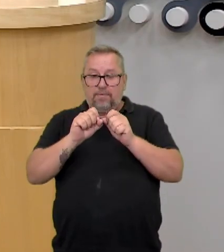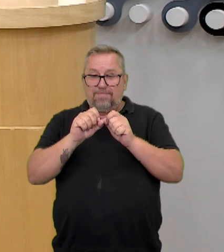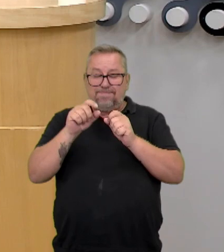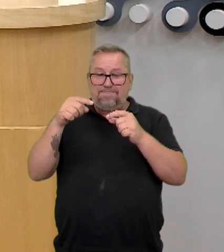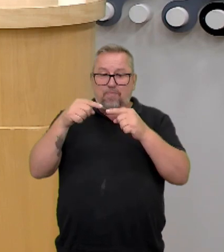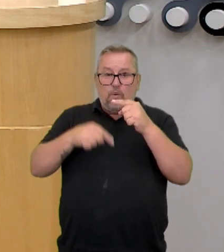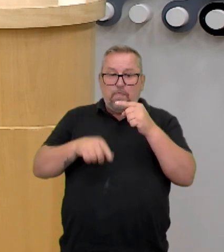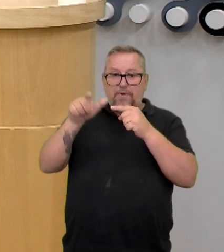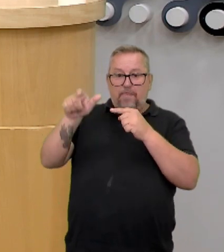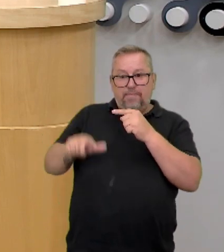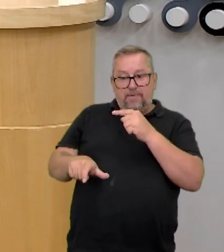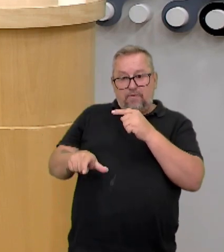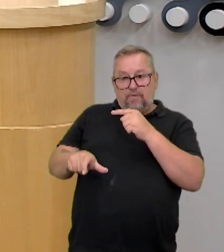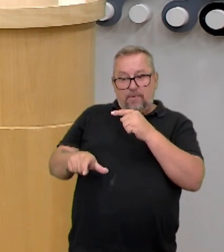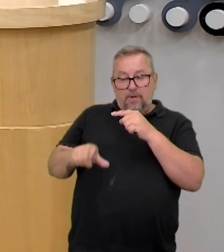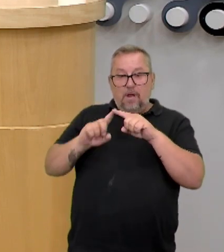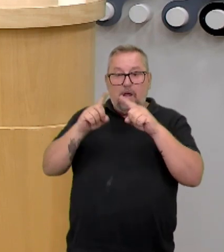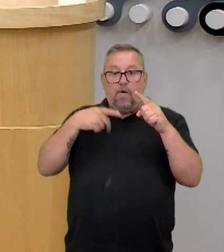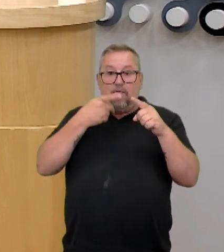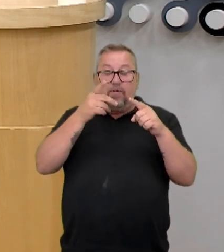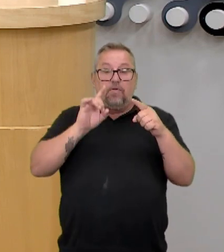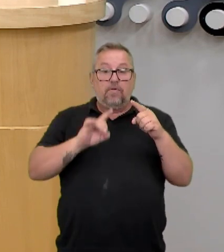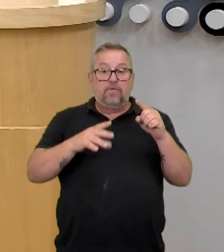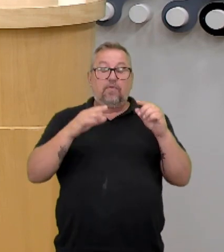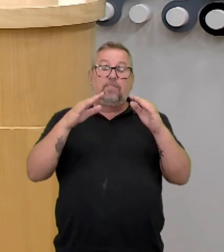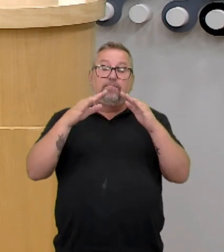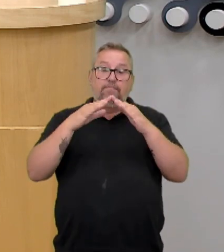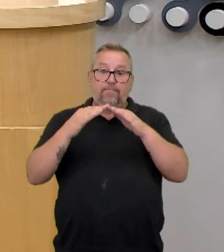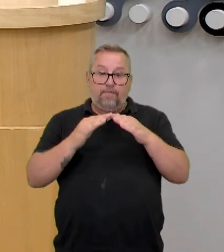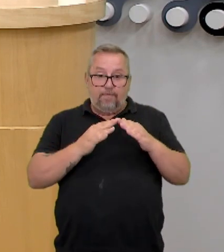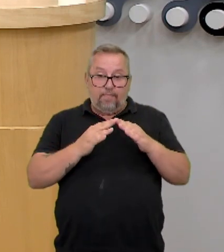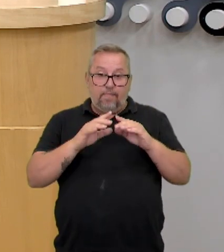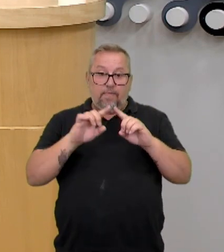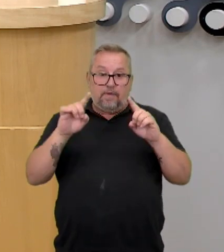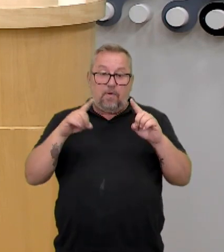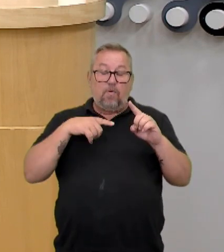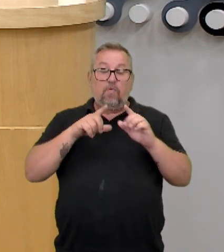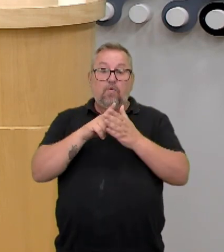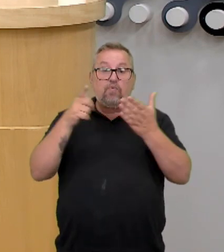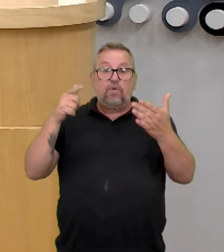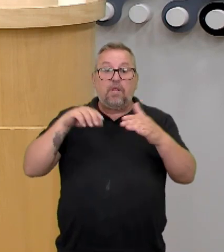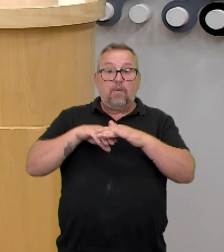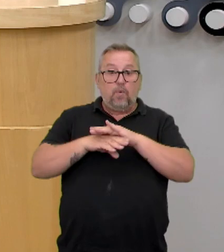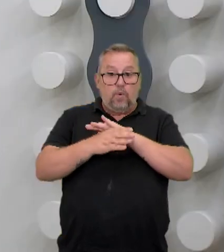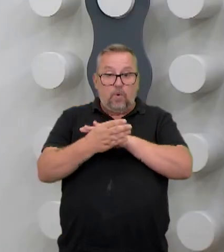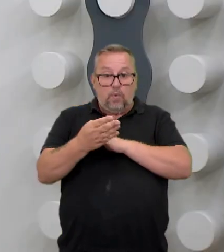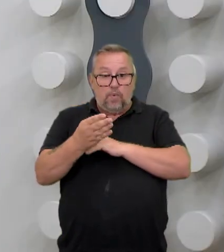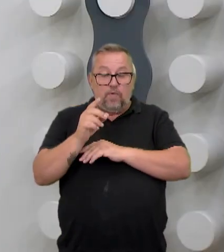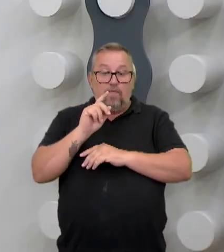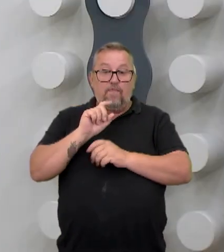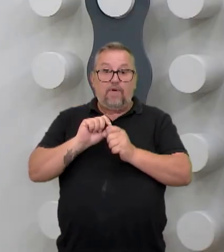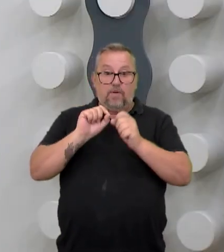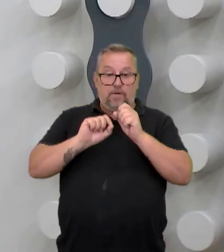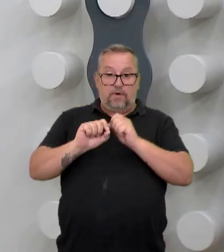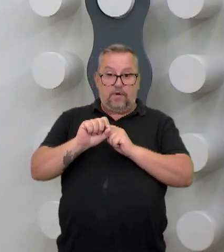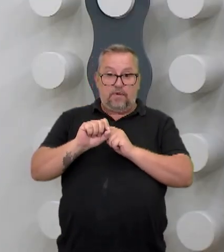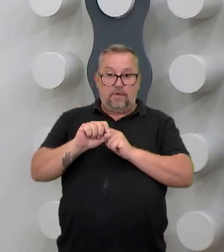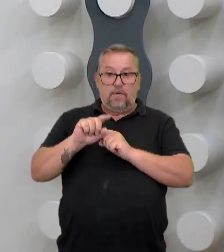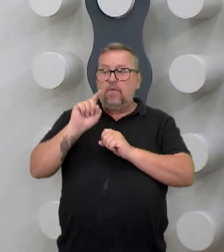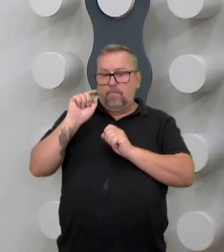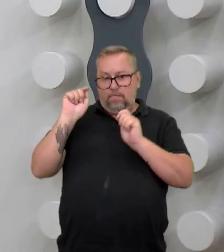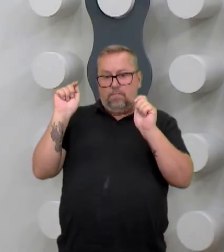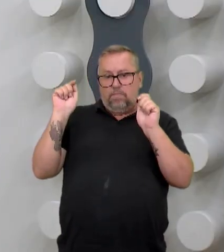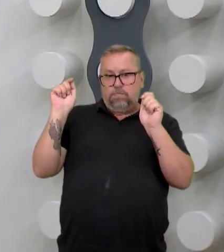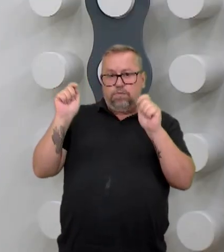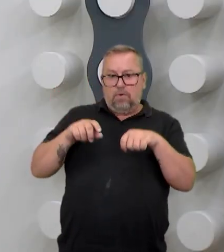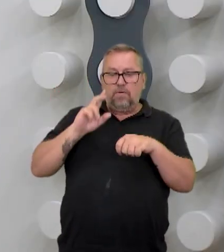quando a gente está falando principalmente da comunidade e das periferias. Então, essa mídia tradicional, a mídia comunitária, ela faz o quê? Olha, você pode se informar